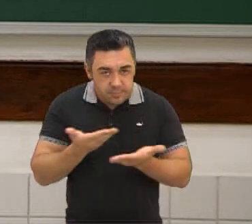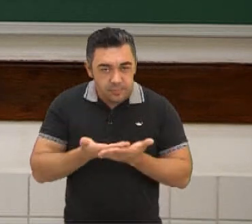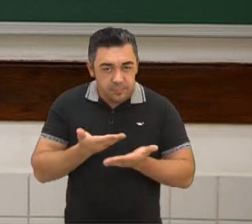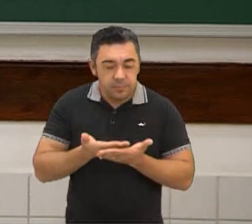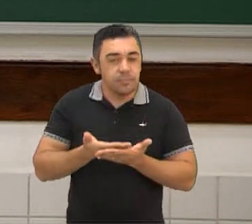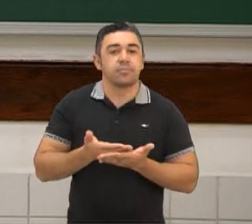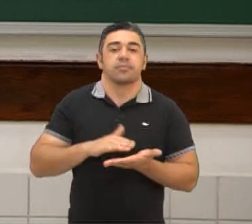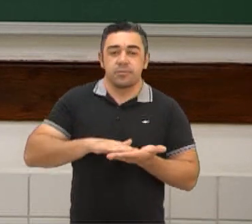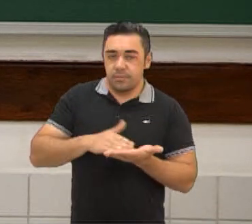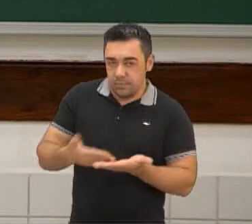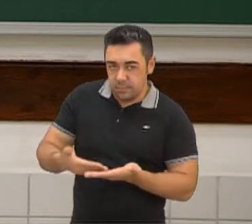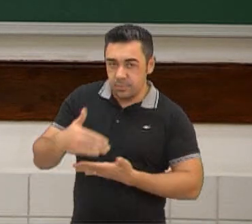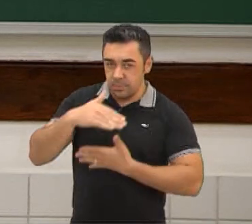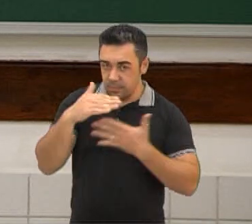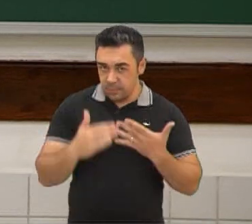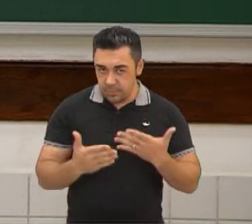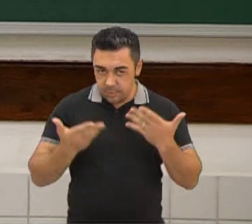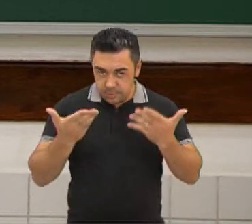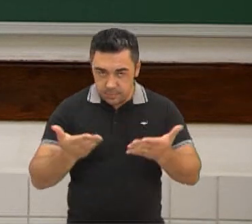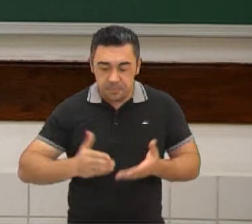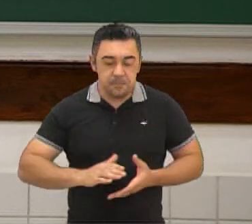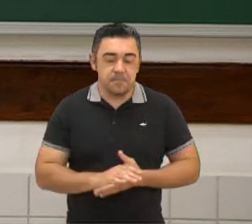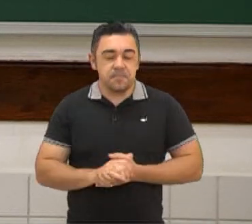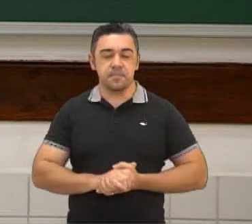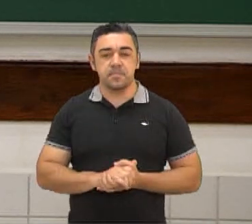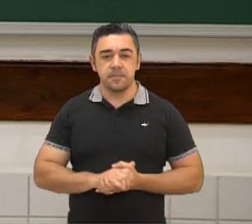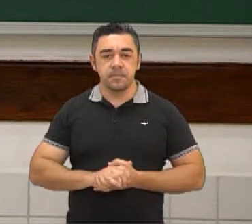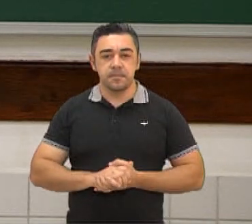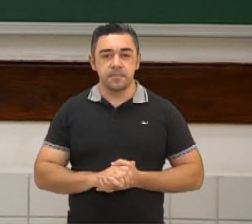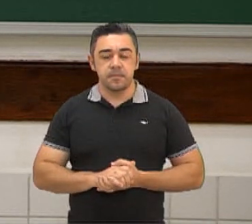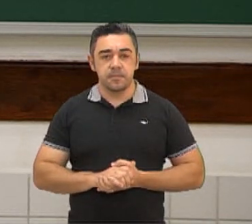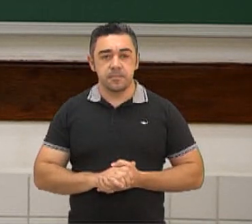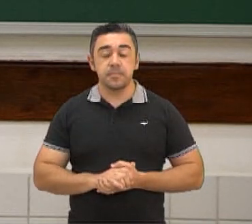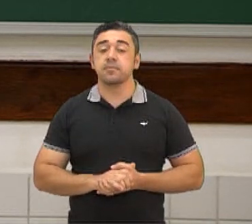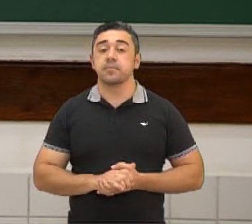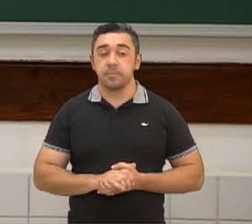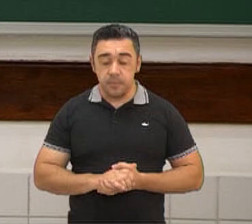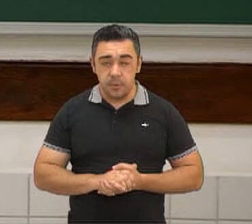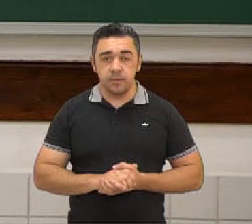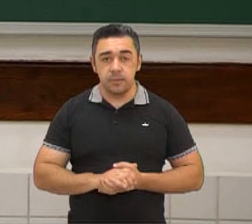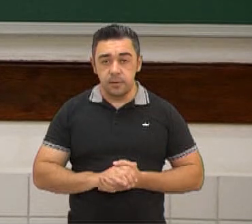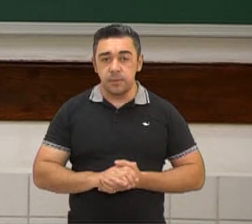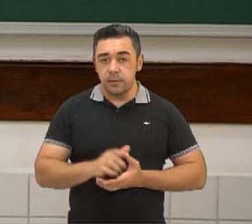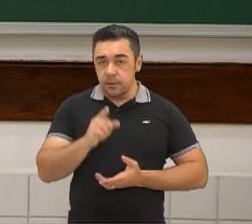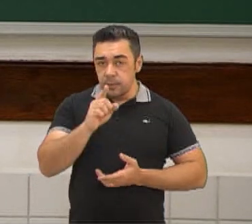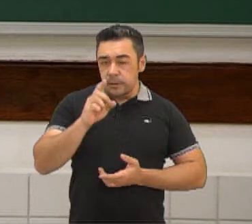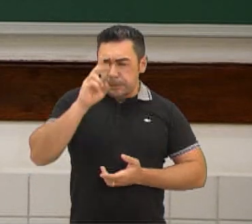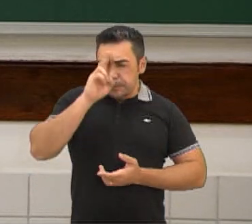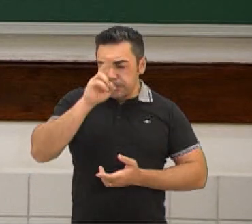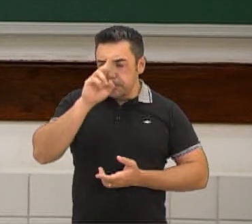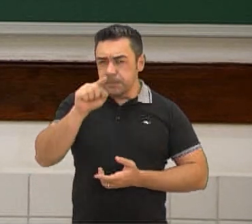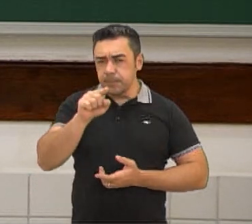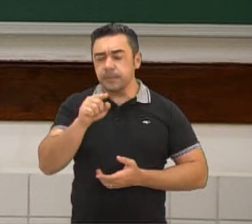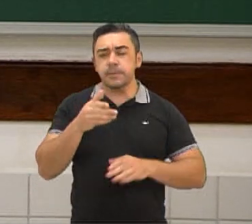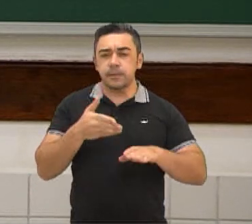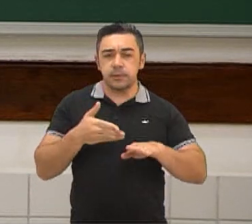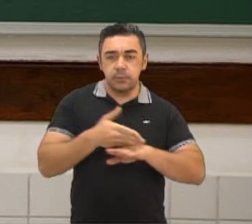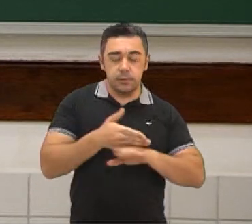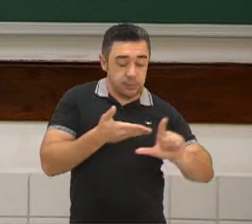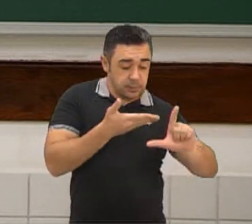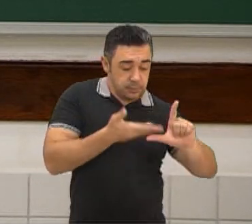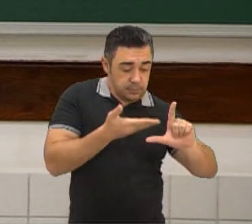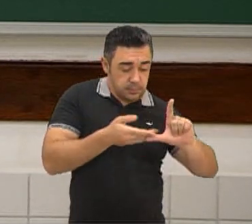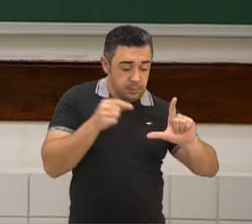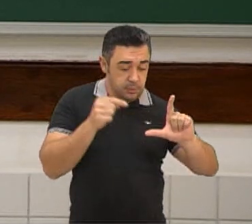fazendo a interpretação da aula em Libras. E ainda lembrando, se você tem acesso ao Google